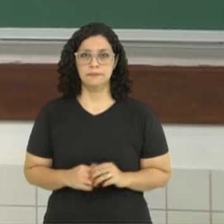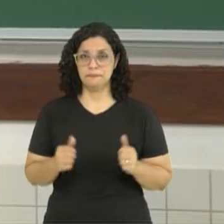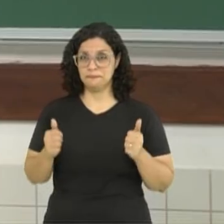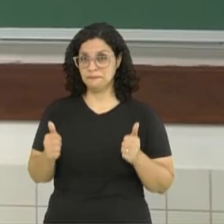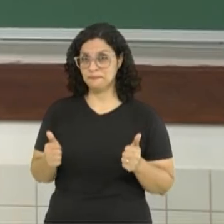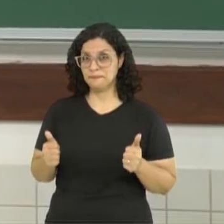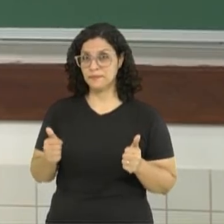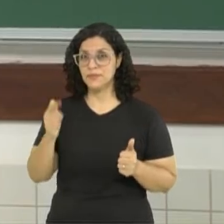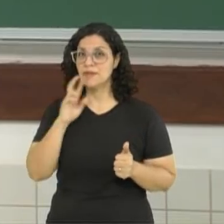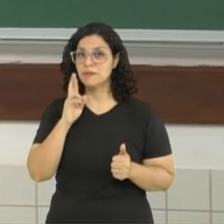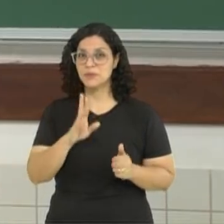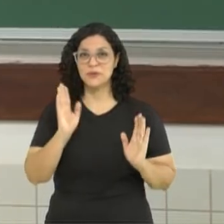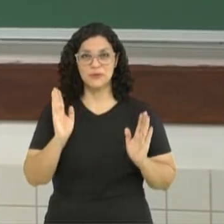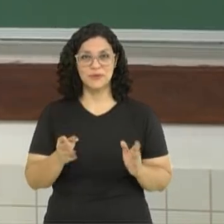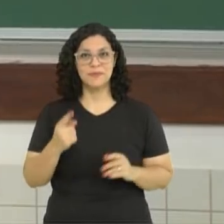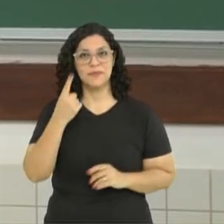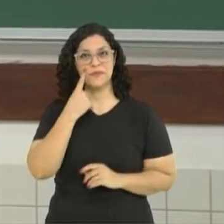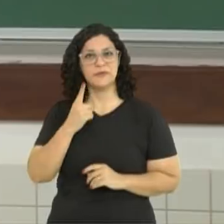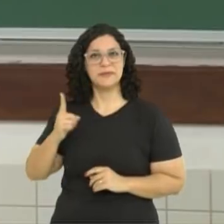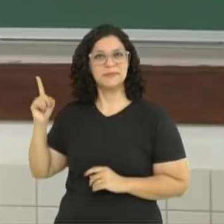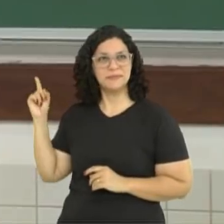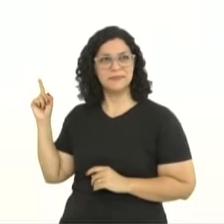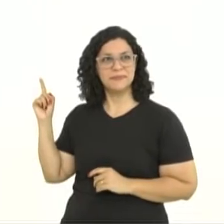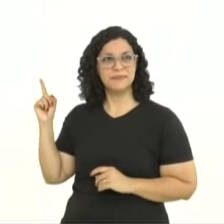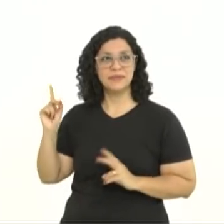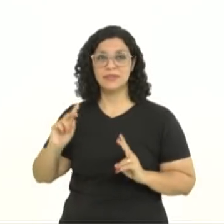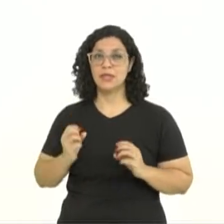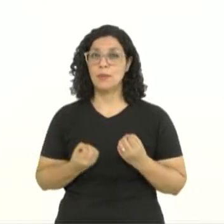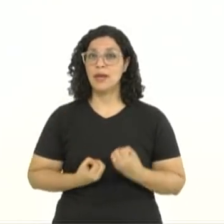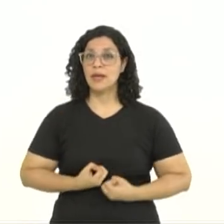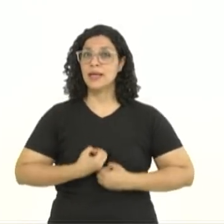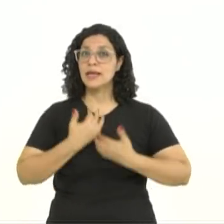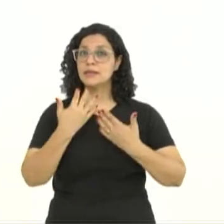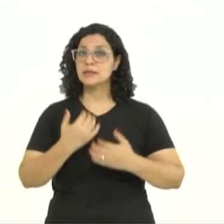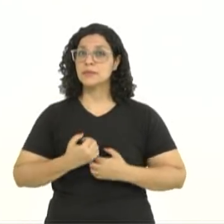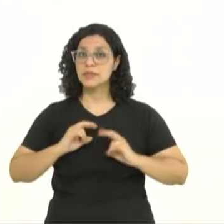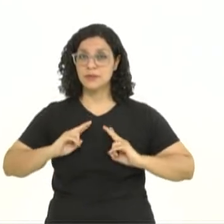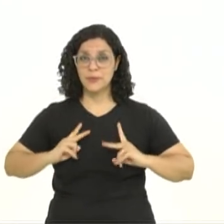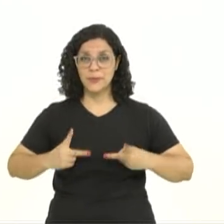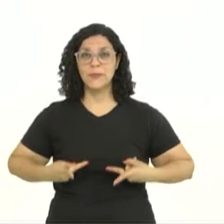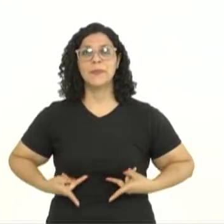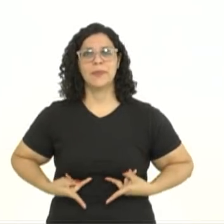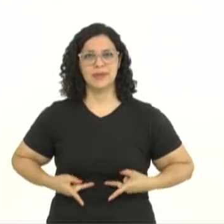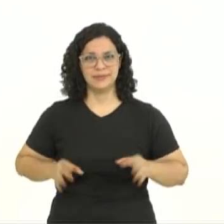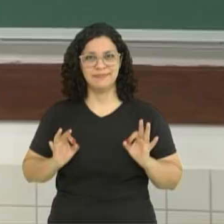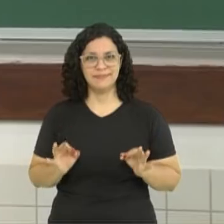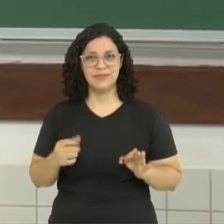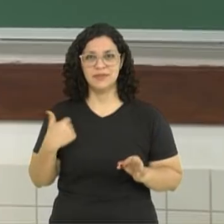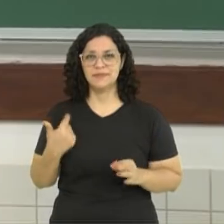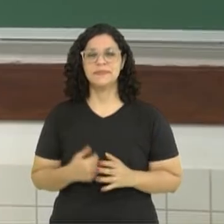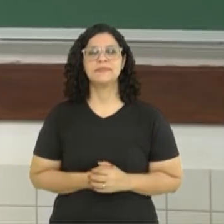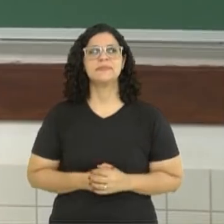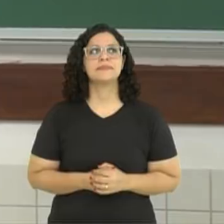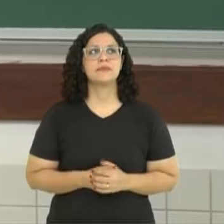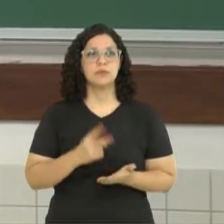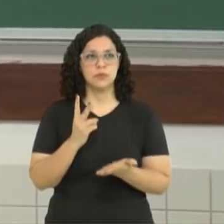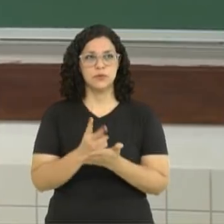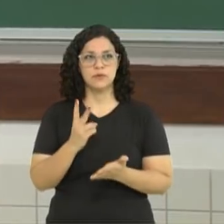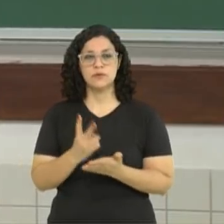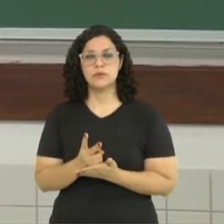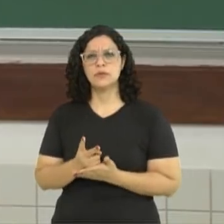Beleza, pessoal? Respondeu lá? É uma expressão humana. Você lembra que eu falei? Arte é expressão humana. Ok? Vamos em